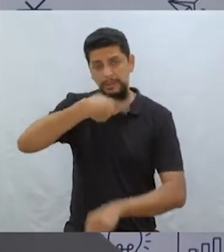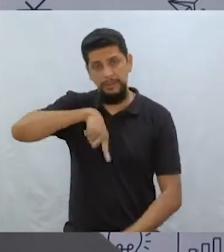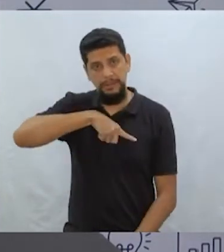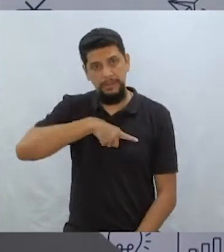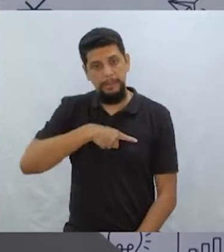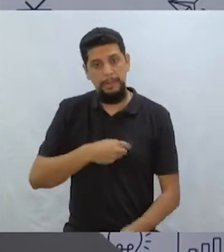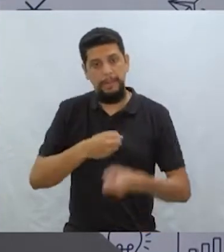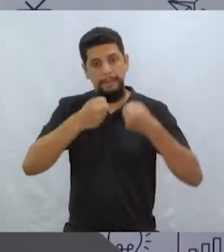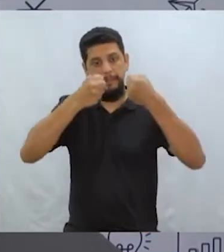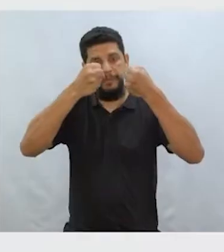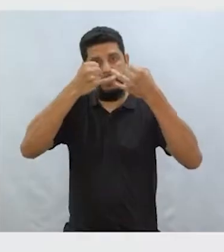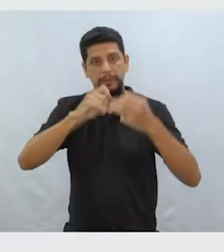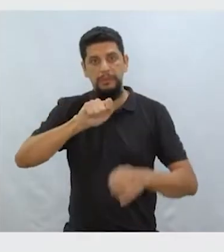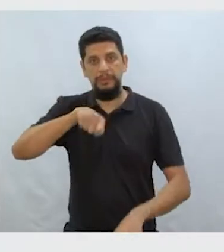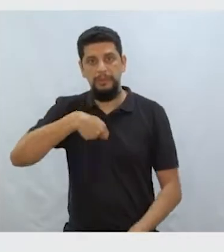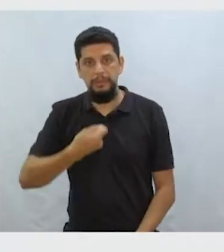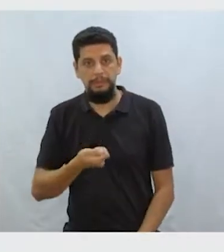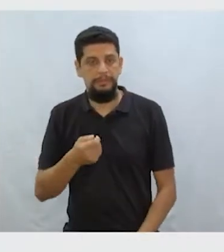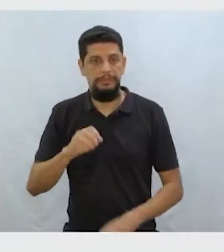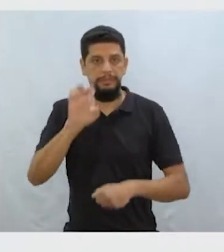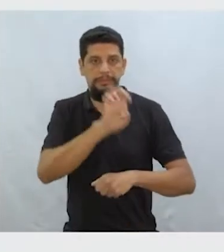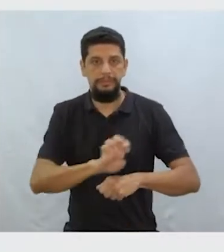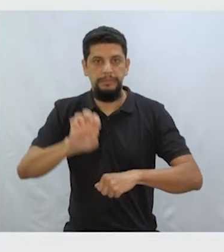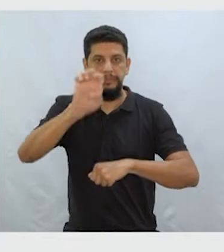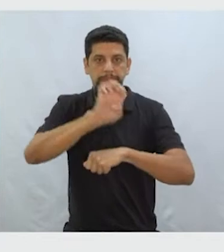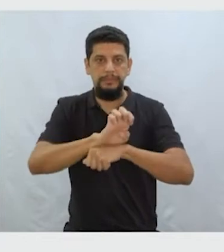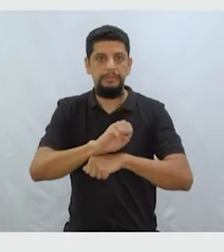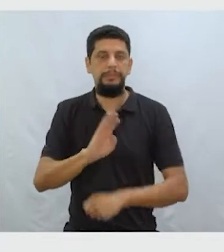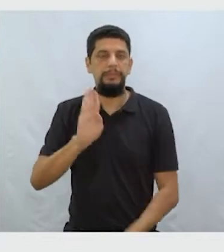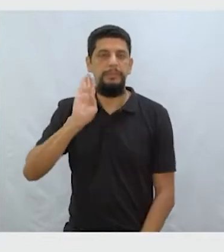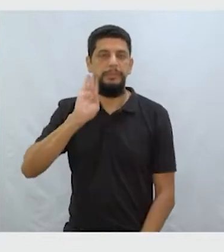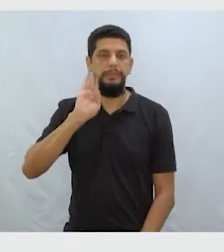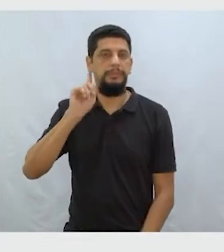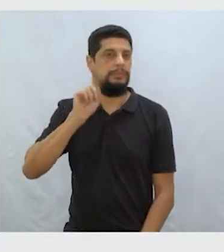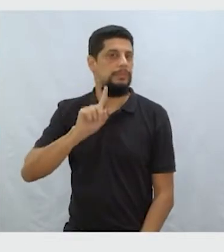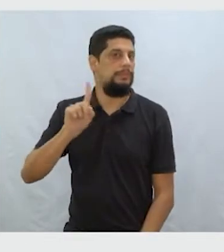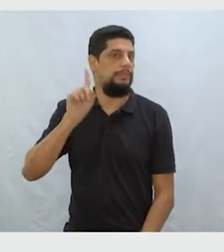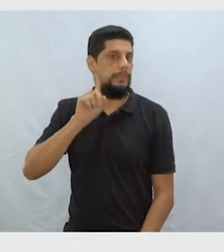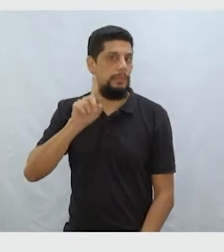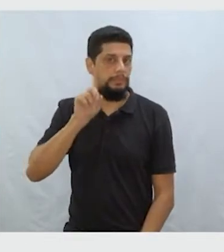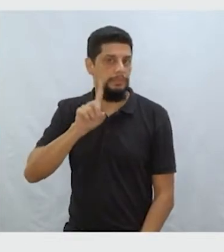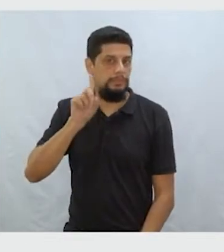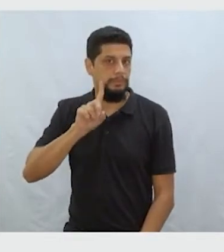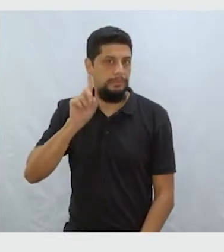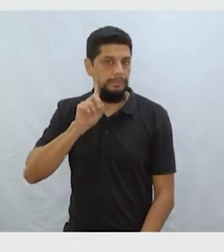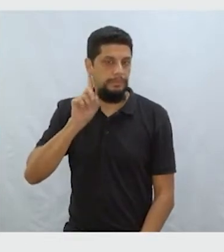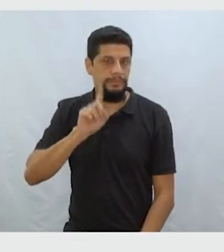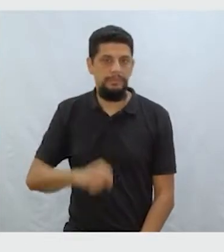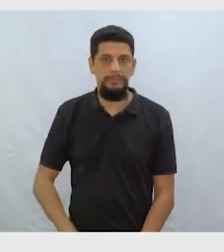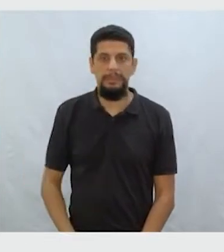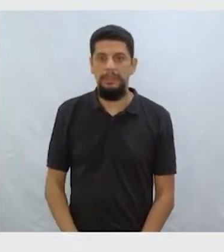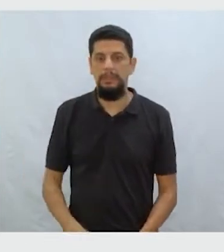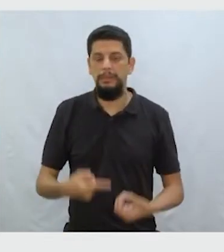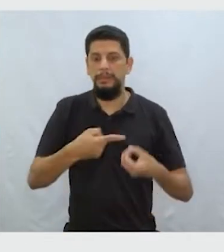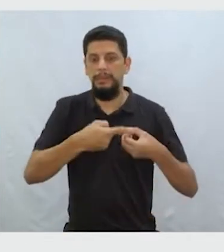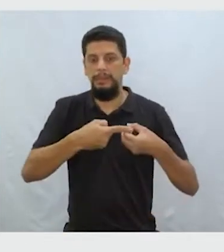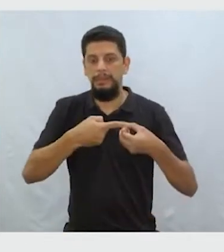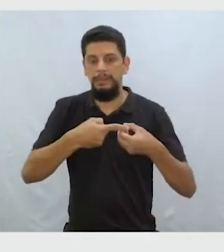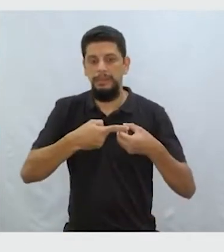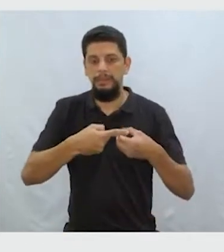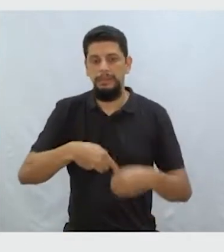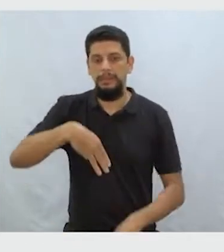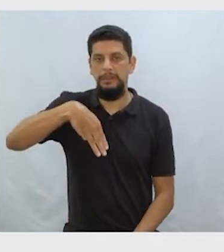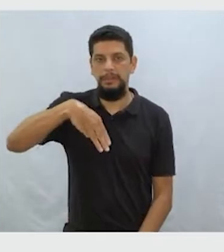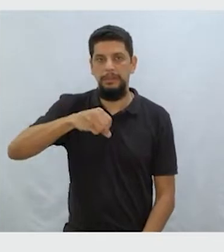que nós vamos lá para o estado de Minas Gerais nós vamos para Minas Gerais em uma cidade